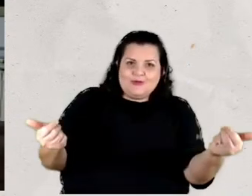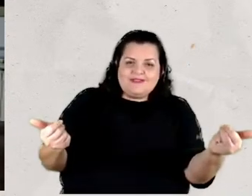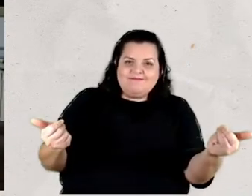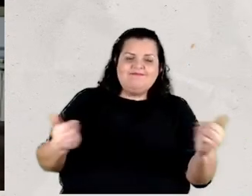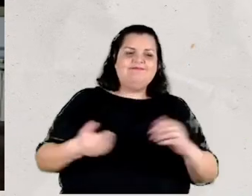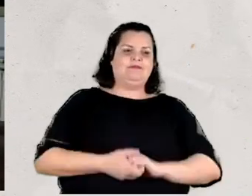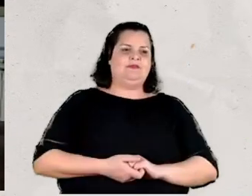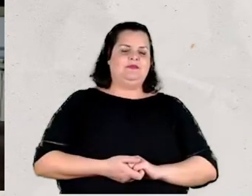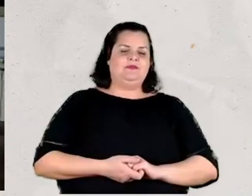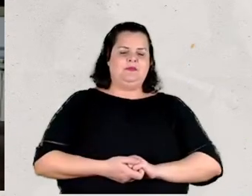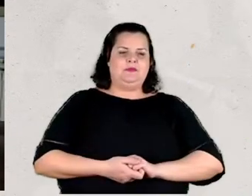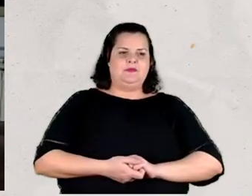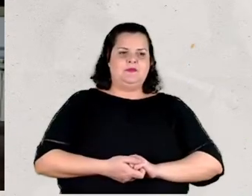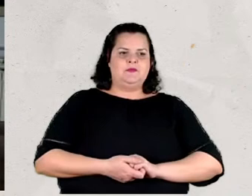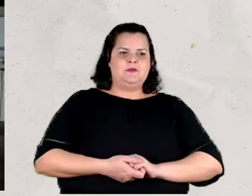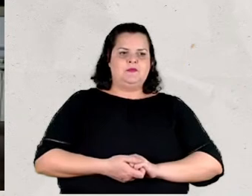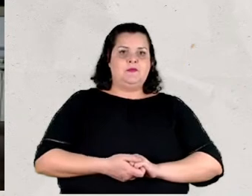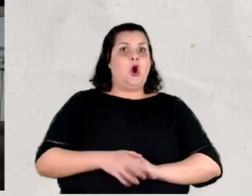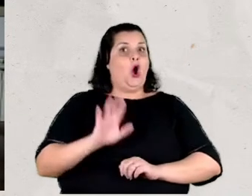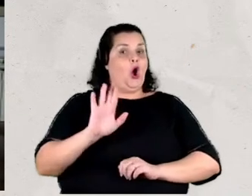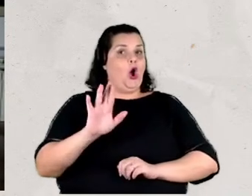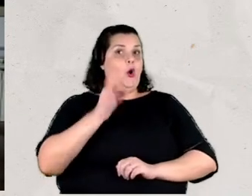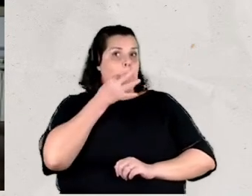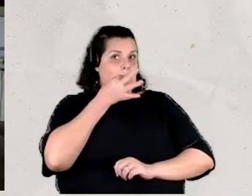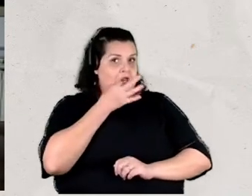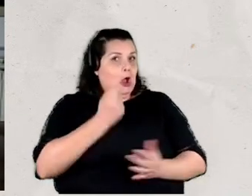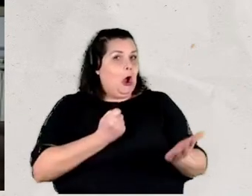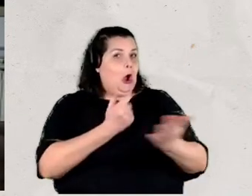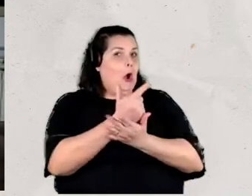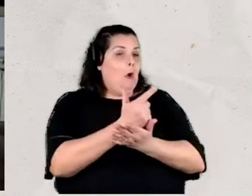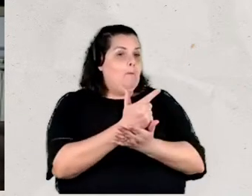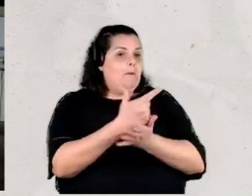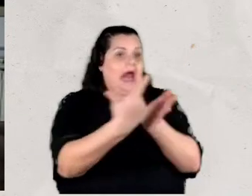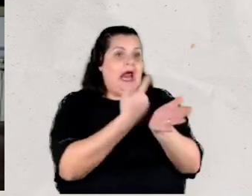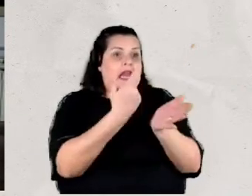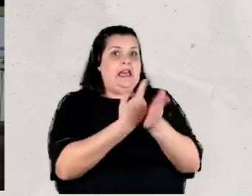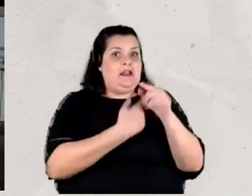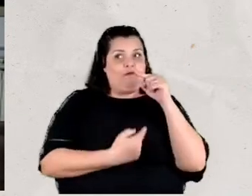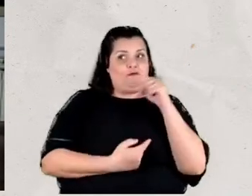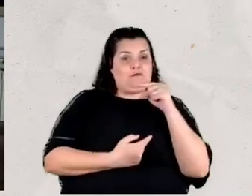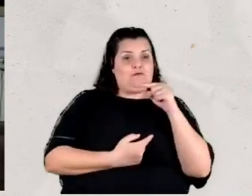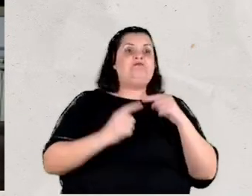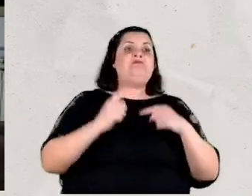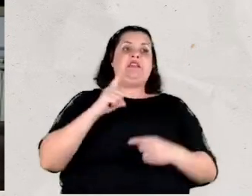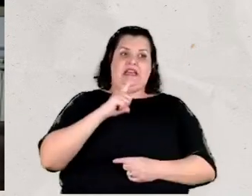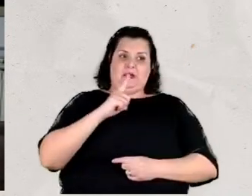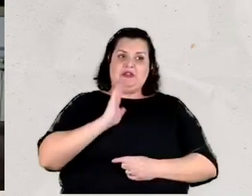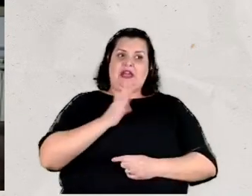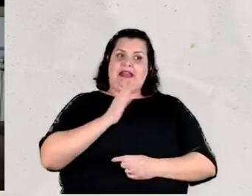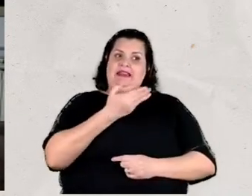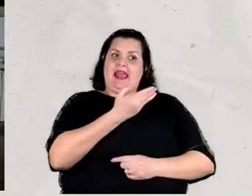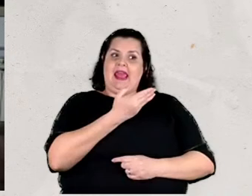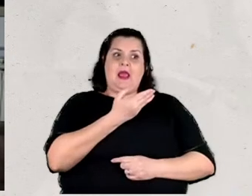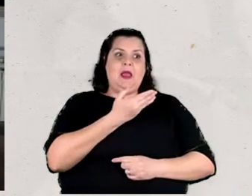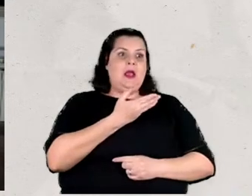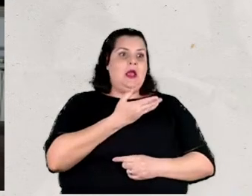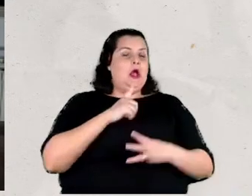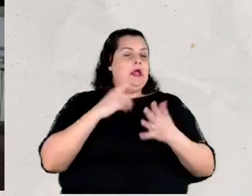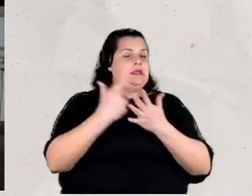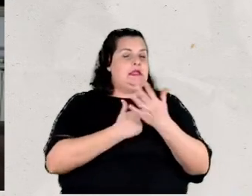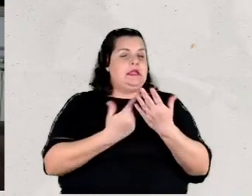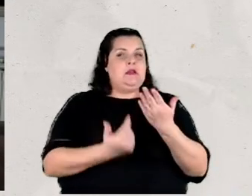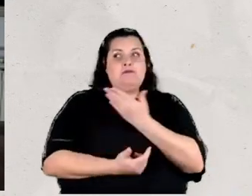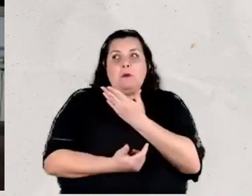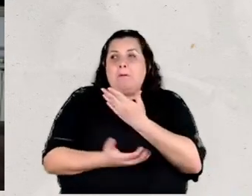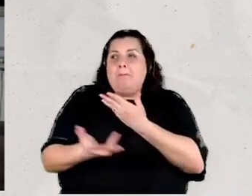sugiro muito comprar o livro que eu já tenho aqui, que realmente é um livro incrível que traz